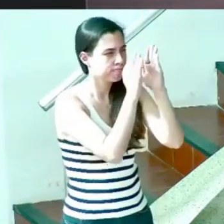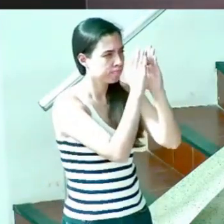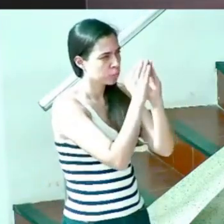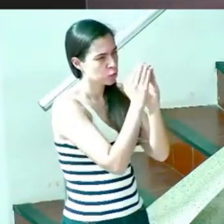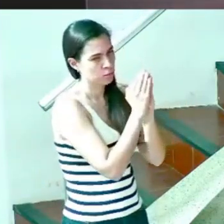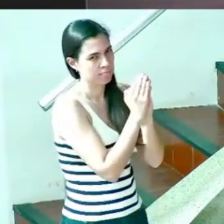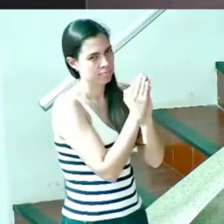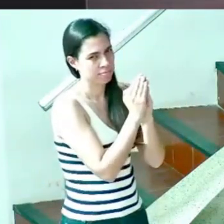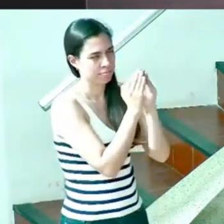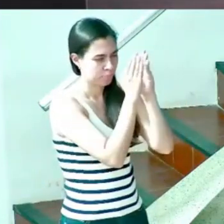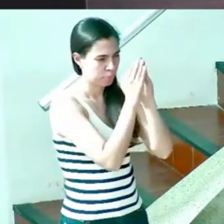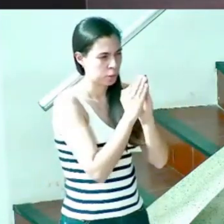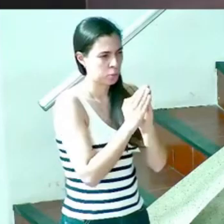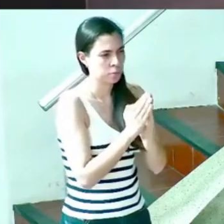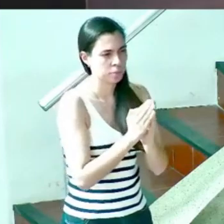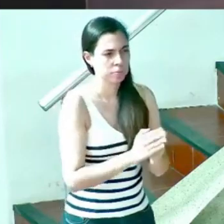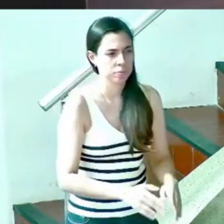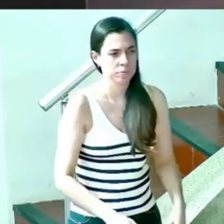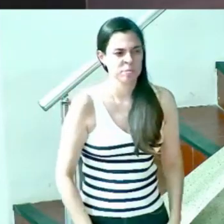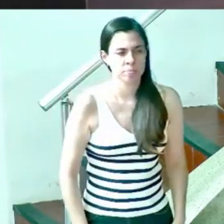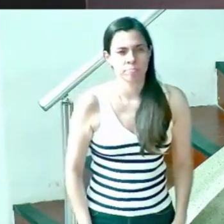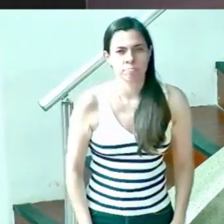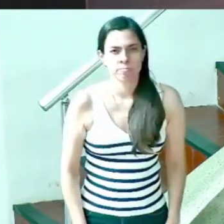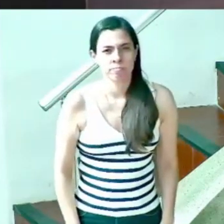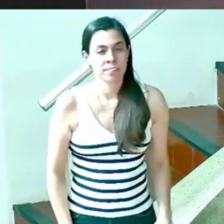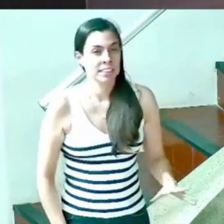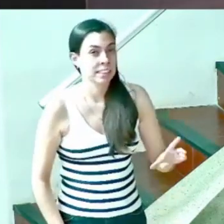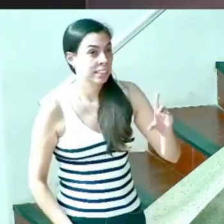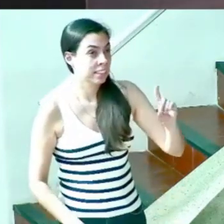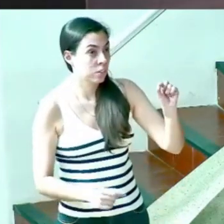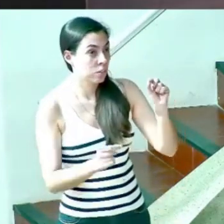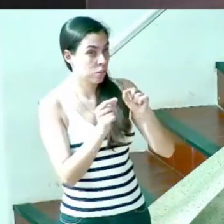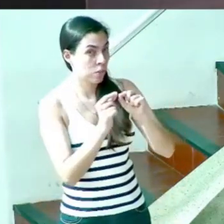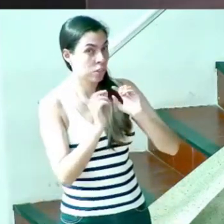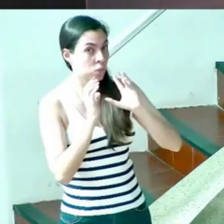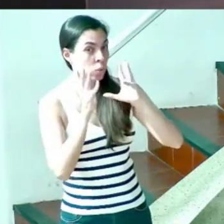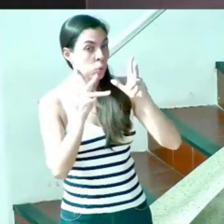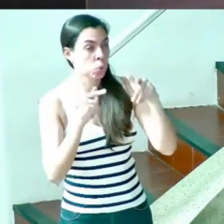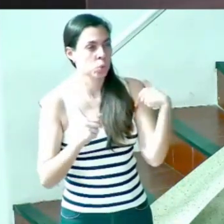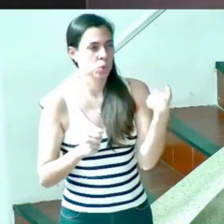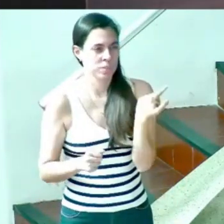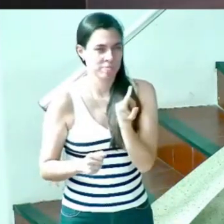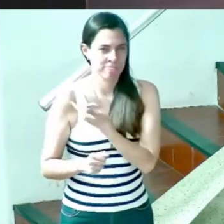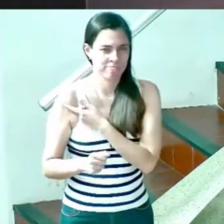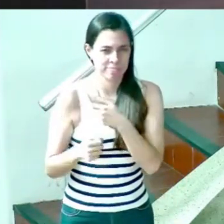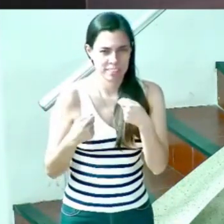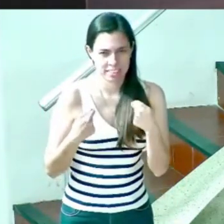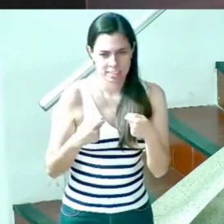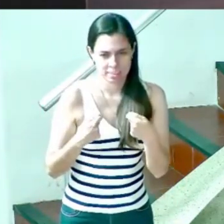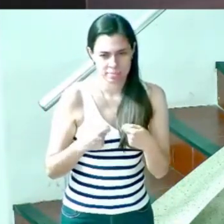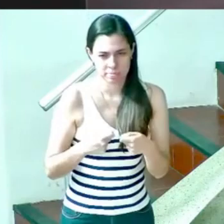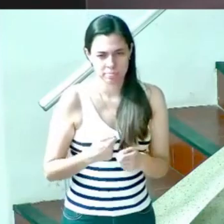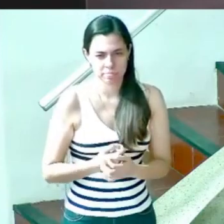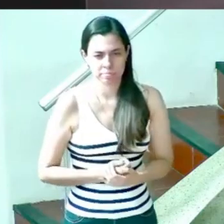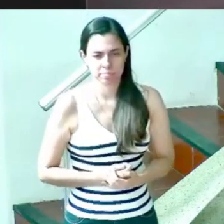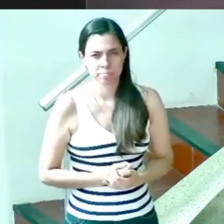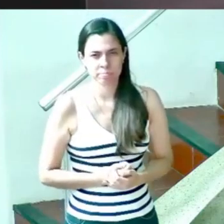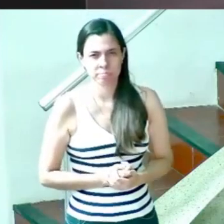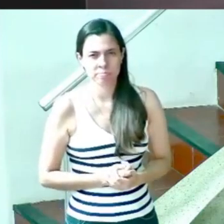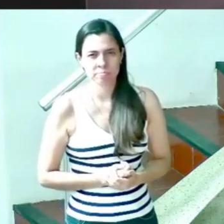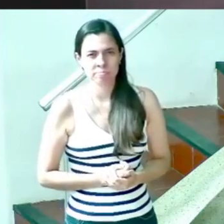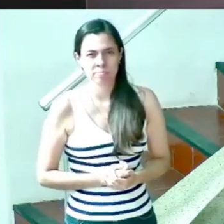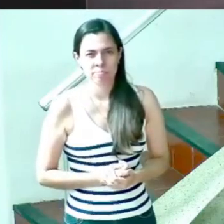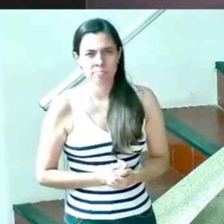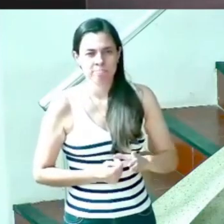o pedido ao Senhor para que Ele supra as nossas necessidades, para então nos ensinar que Deus, o